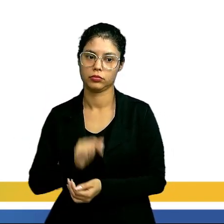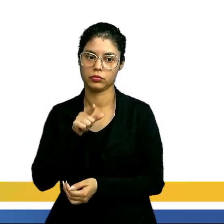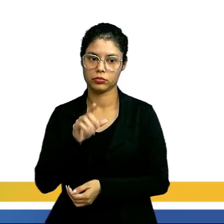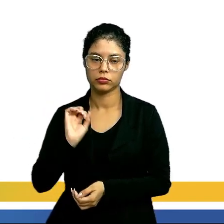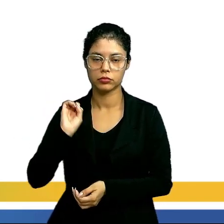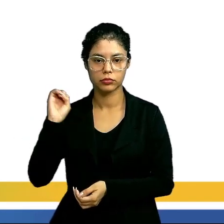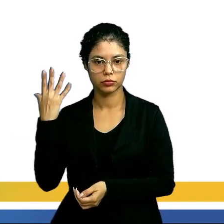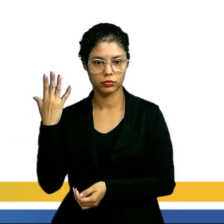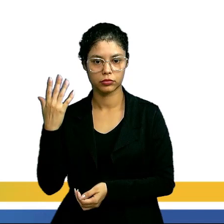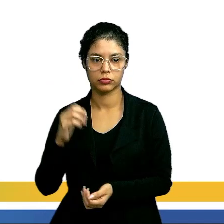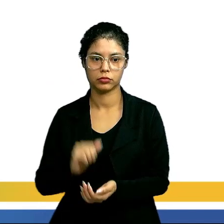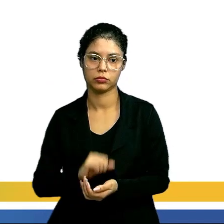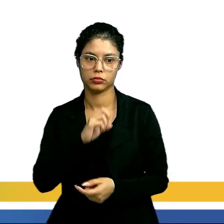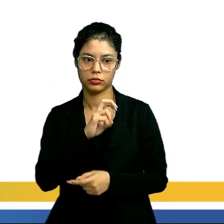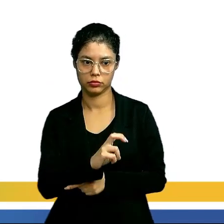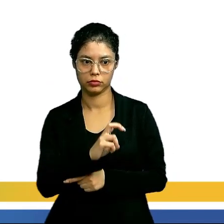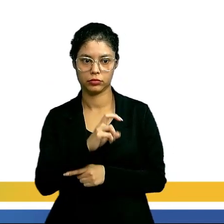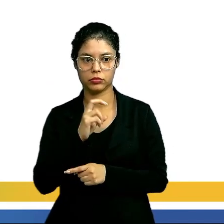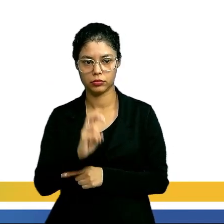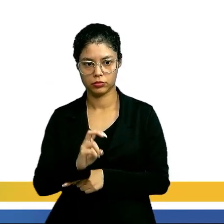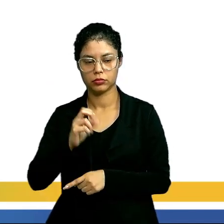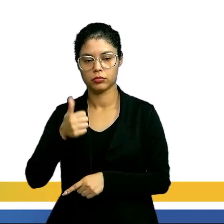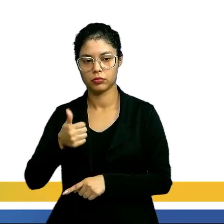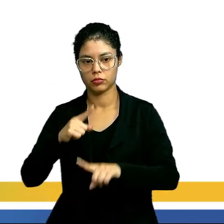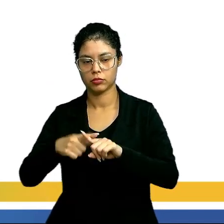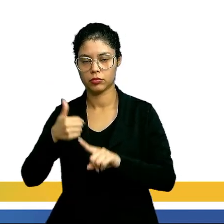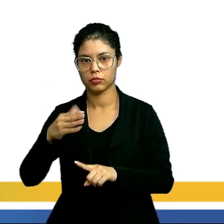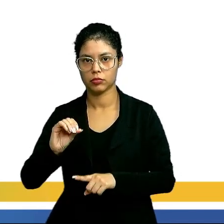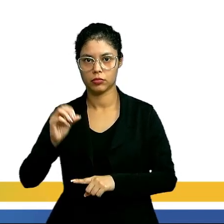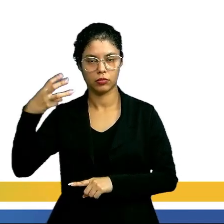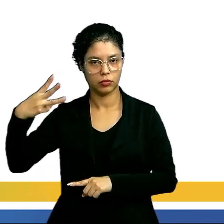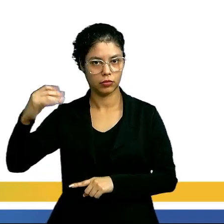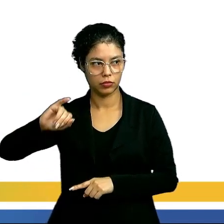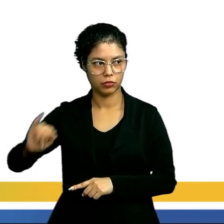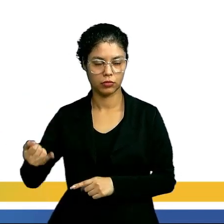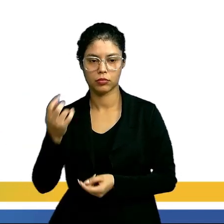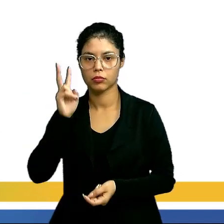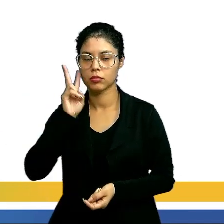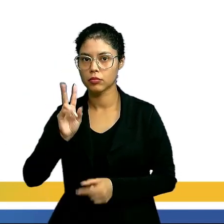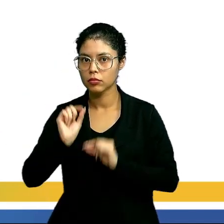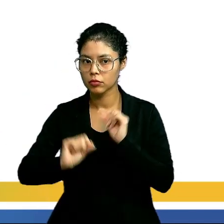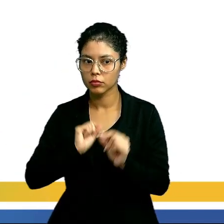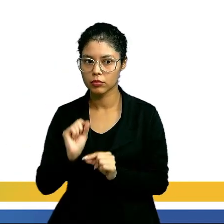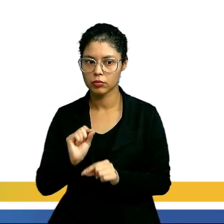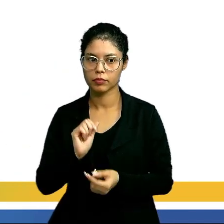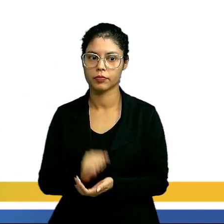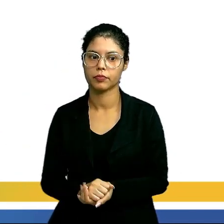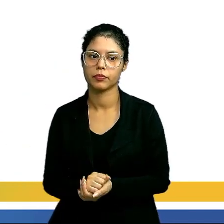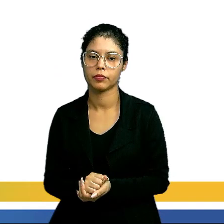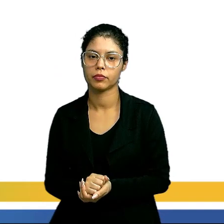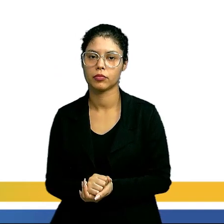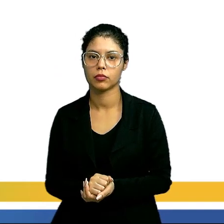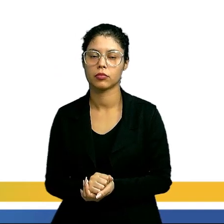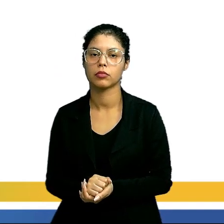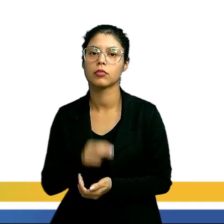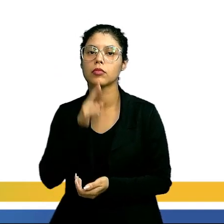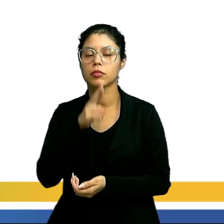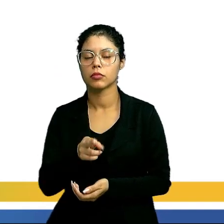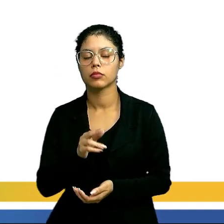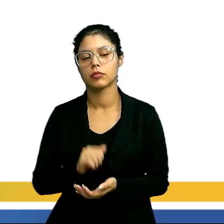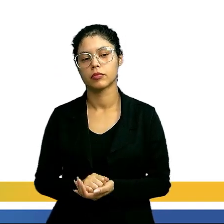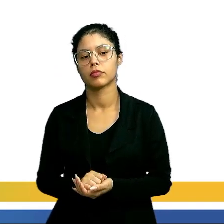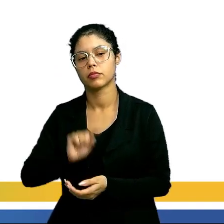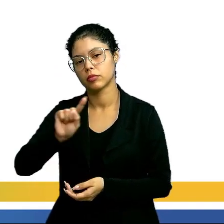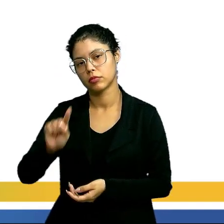aqui 551 vezes 10 elevado a 3 joules. Lembrando que esse 10 elevado a 3, ele nos resulta